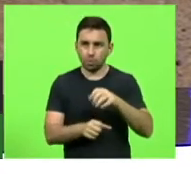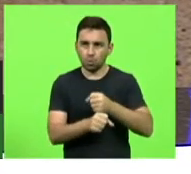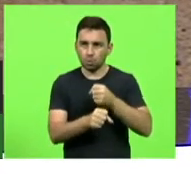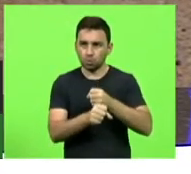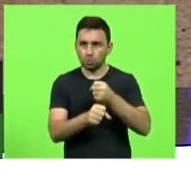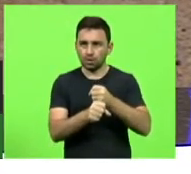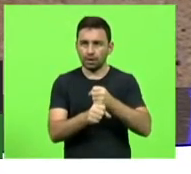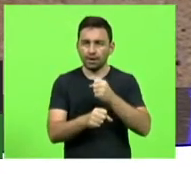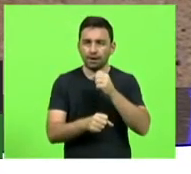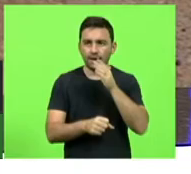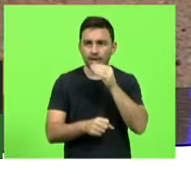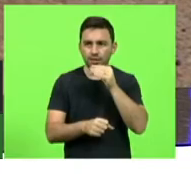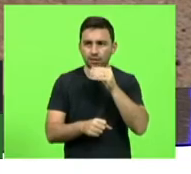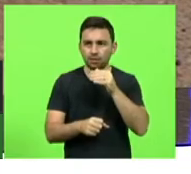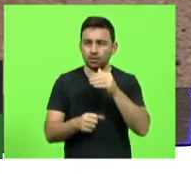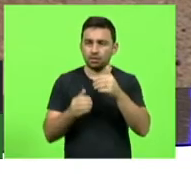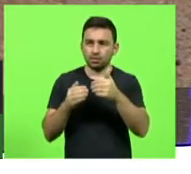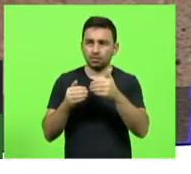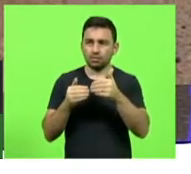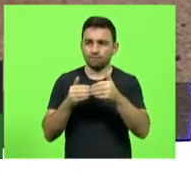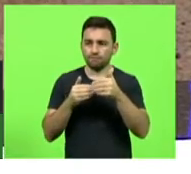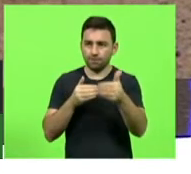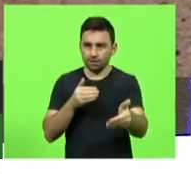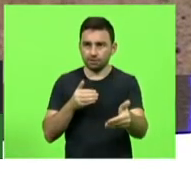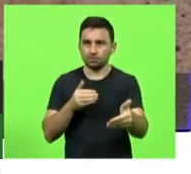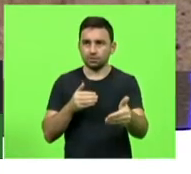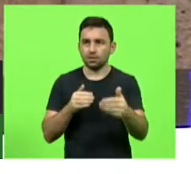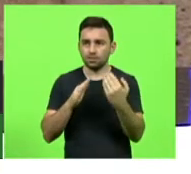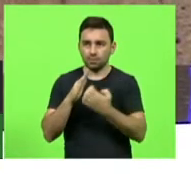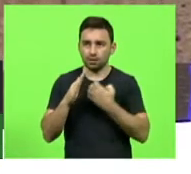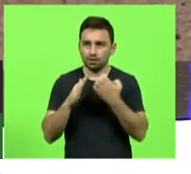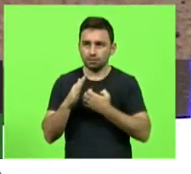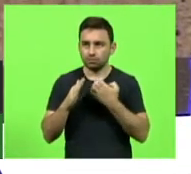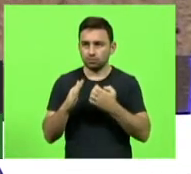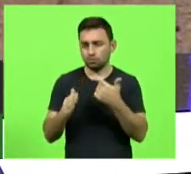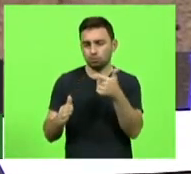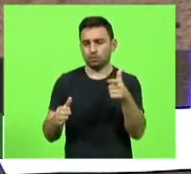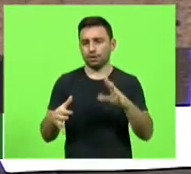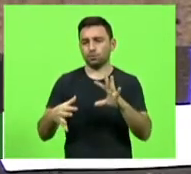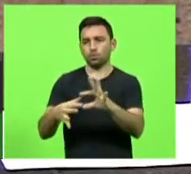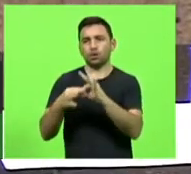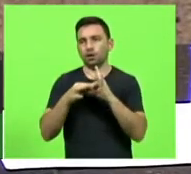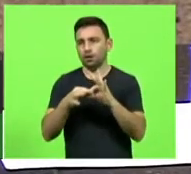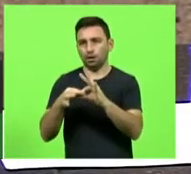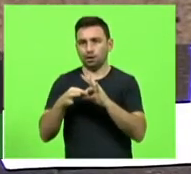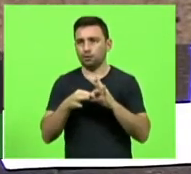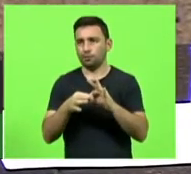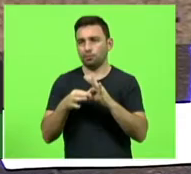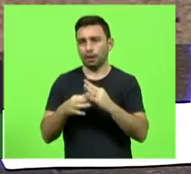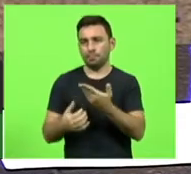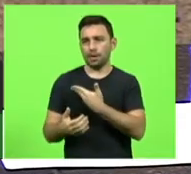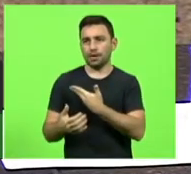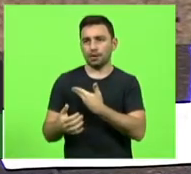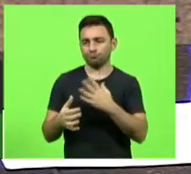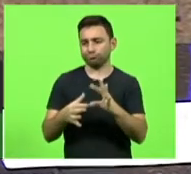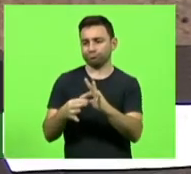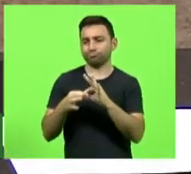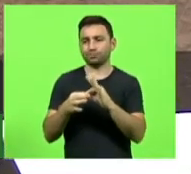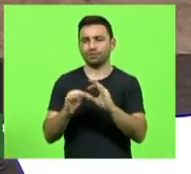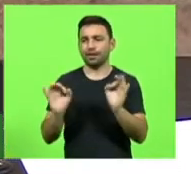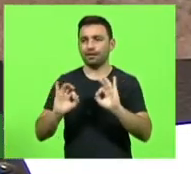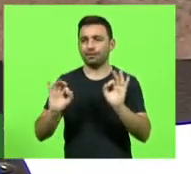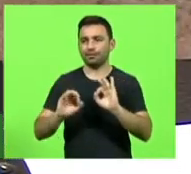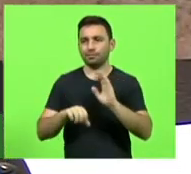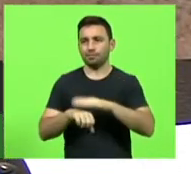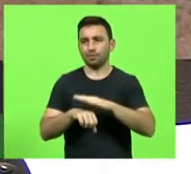empresa e nem se tornando sócio dela. Isso que fique bem claro também, você não é sócio e muito